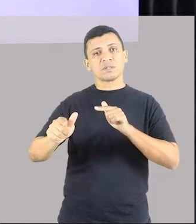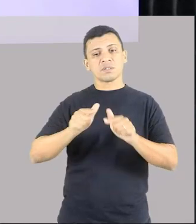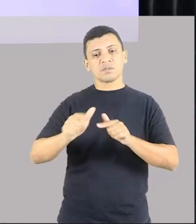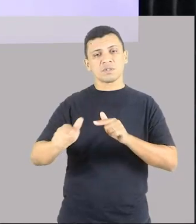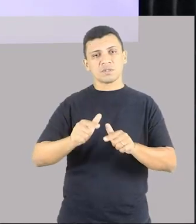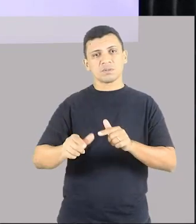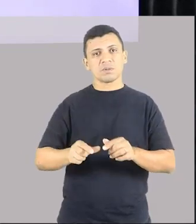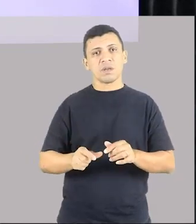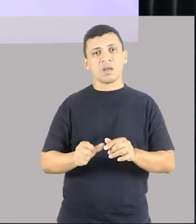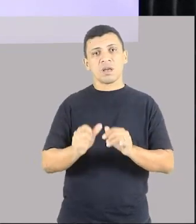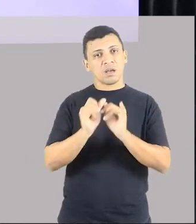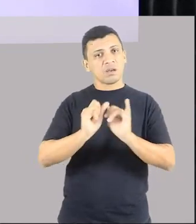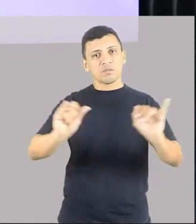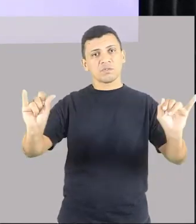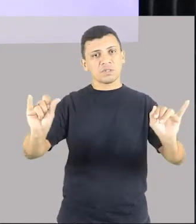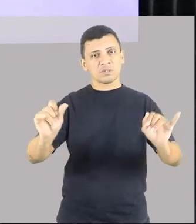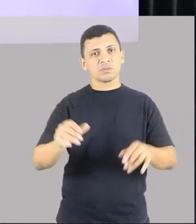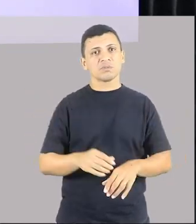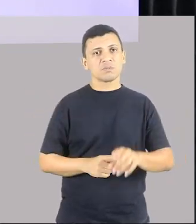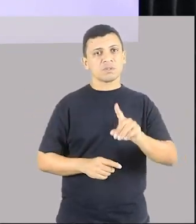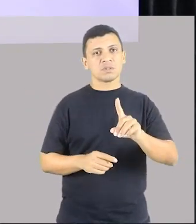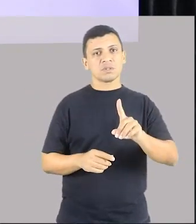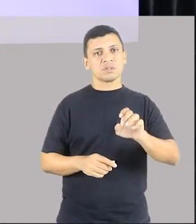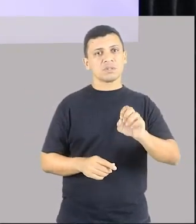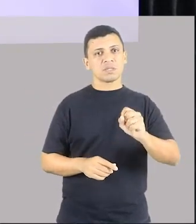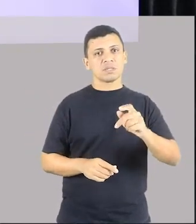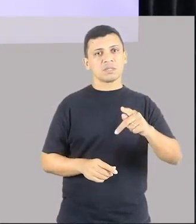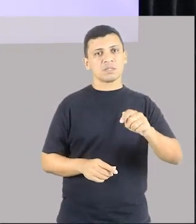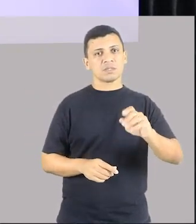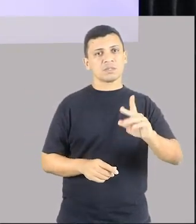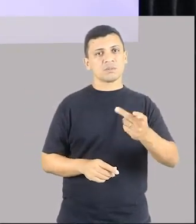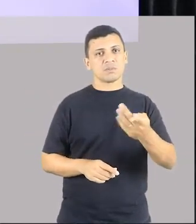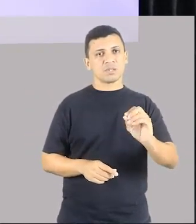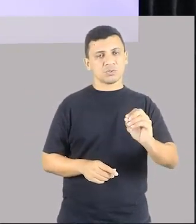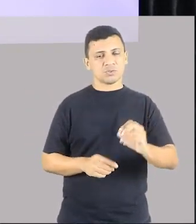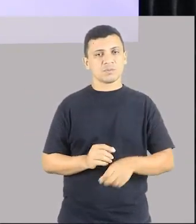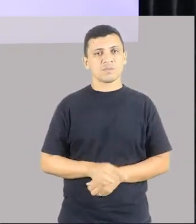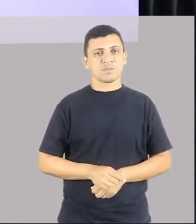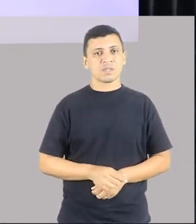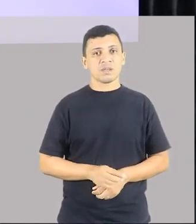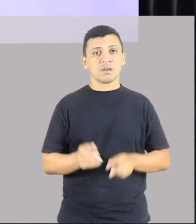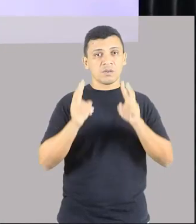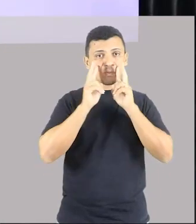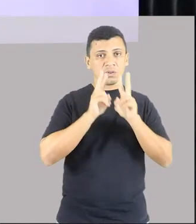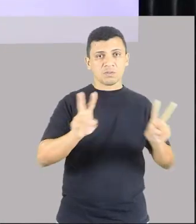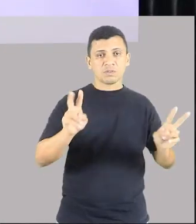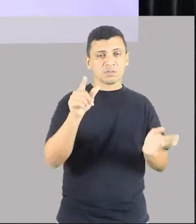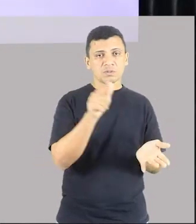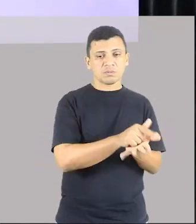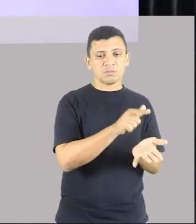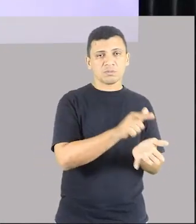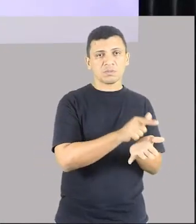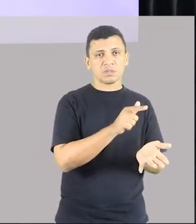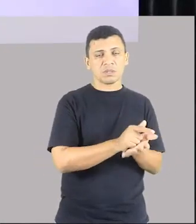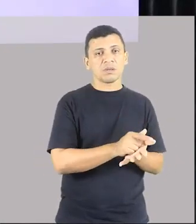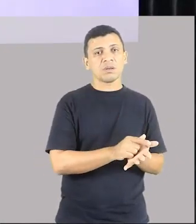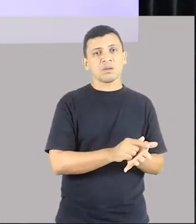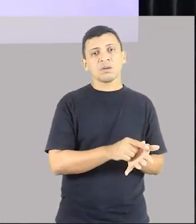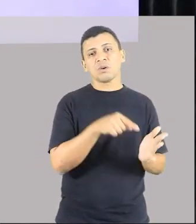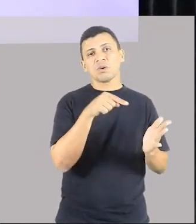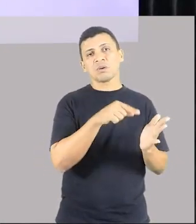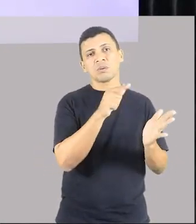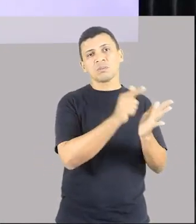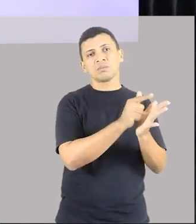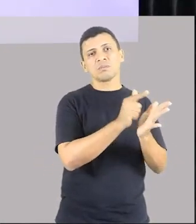os avisos, os despachos. Um aviso, por exemplo, visual, um papel, uma folha A4 que se cole